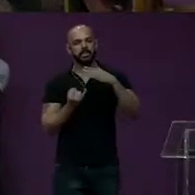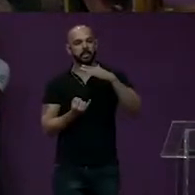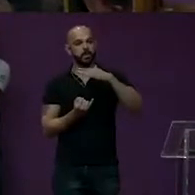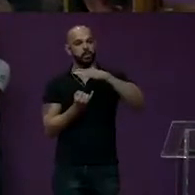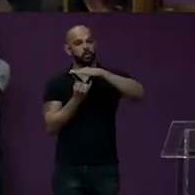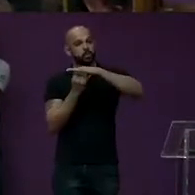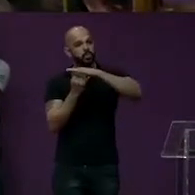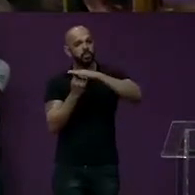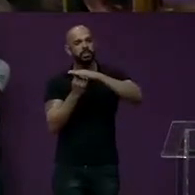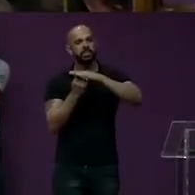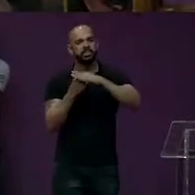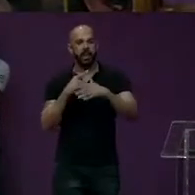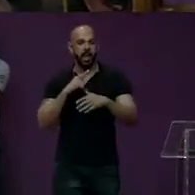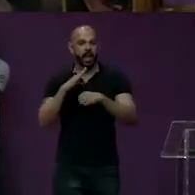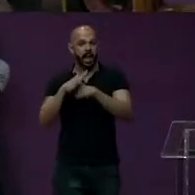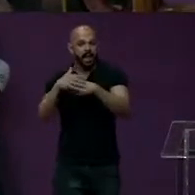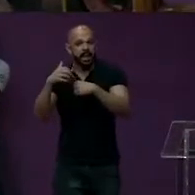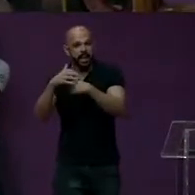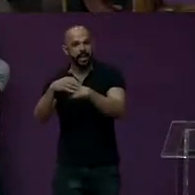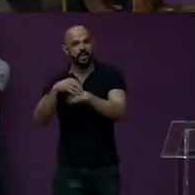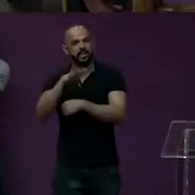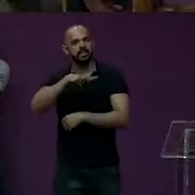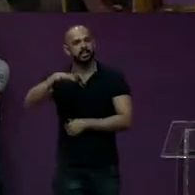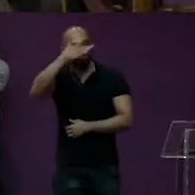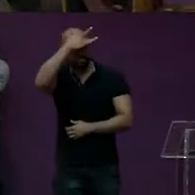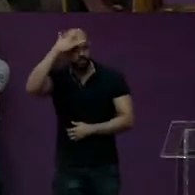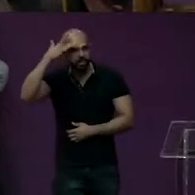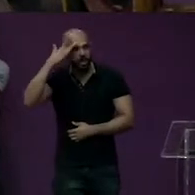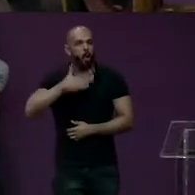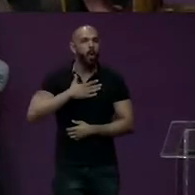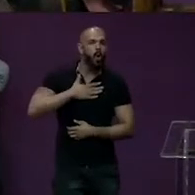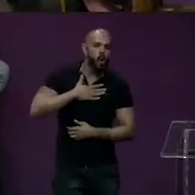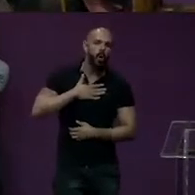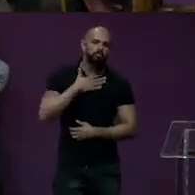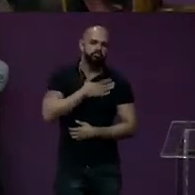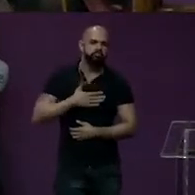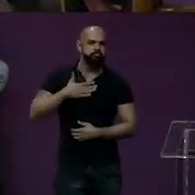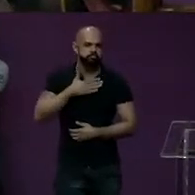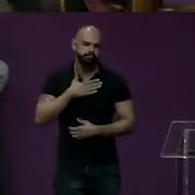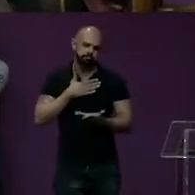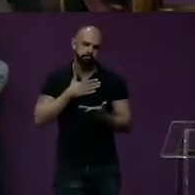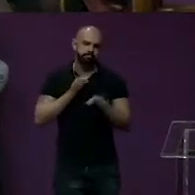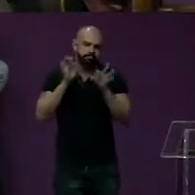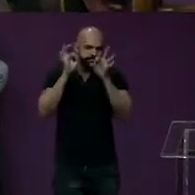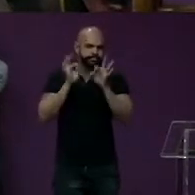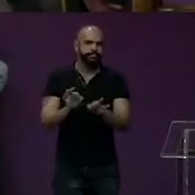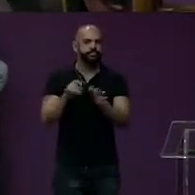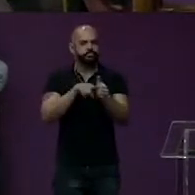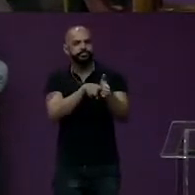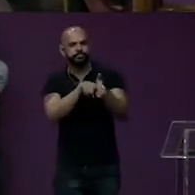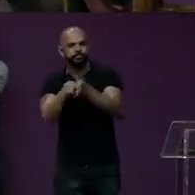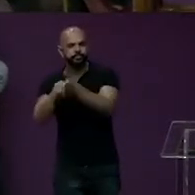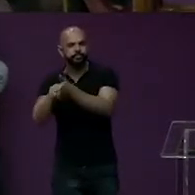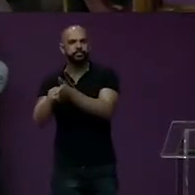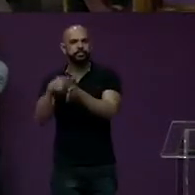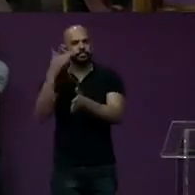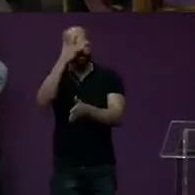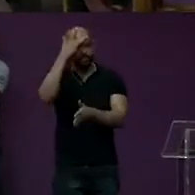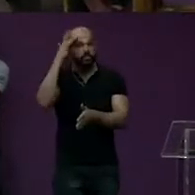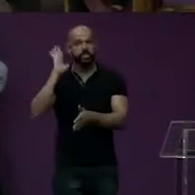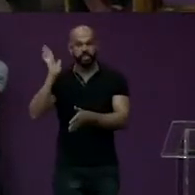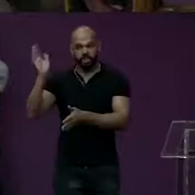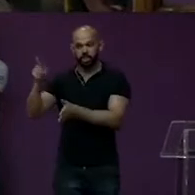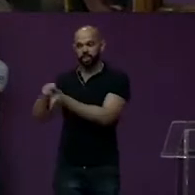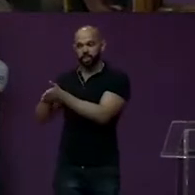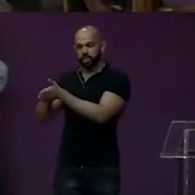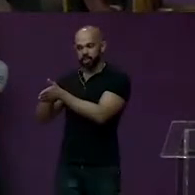instituição que é querida pela população? Eu acho que isso é um dado de pesquisa, inclusive